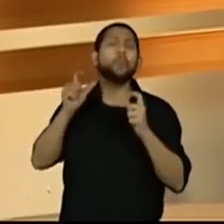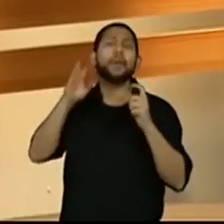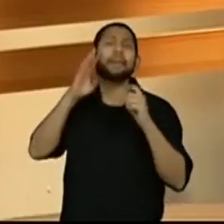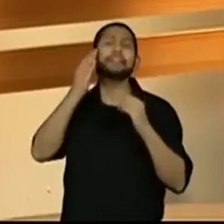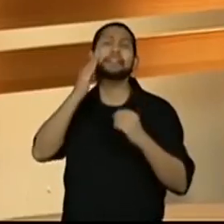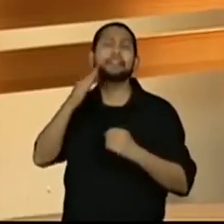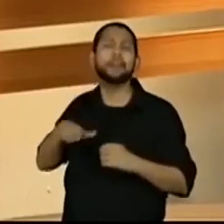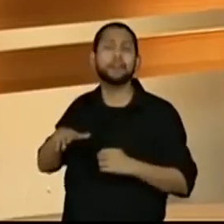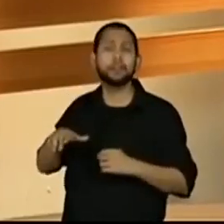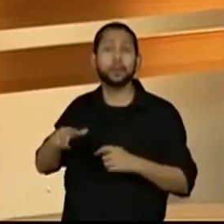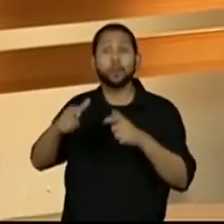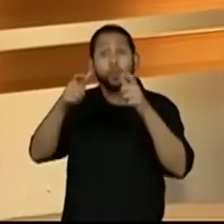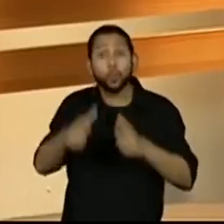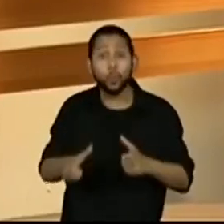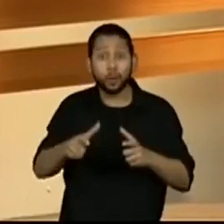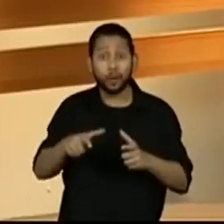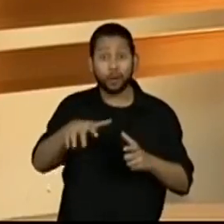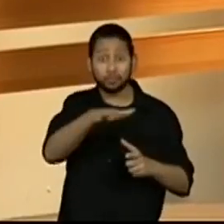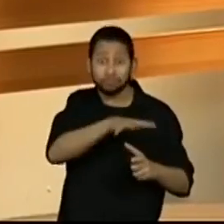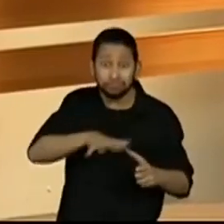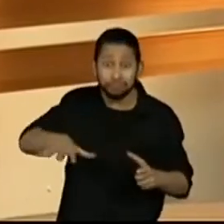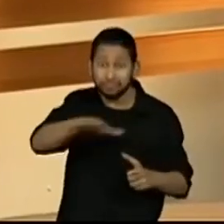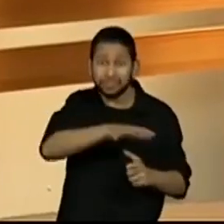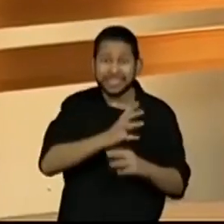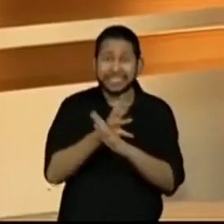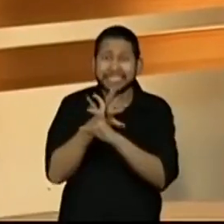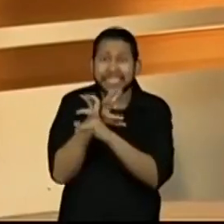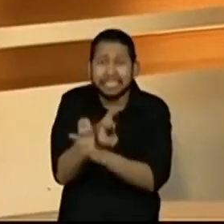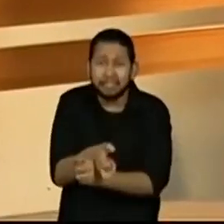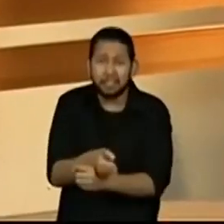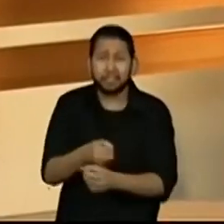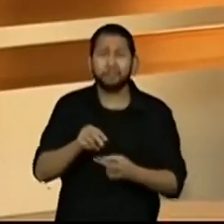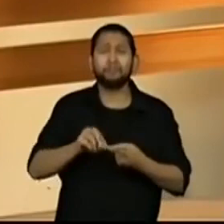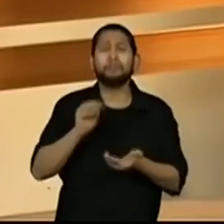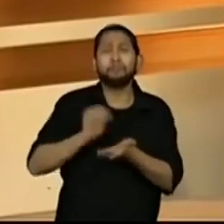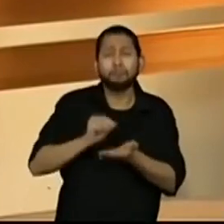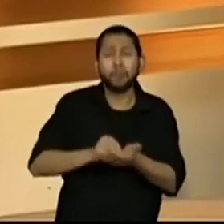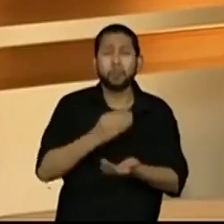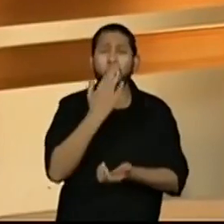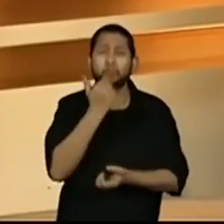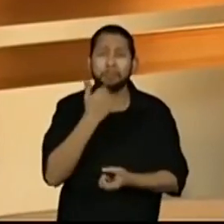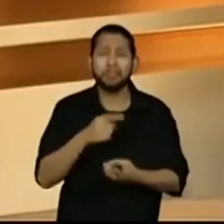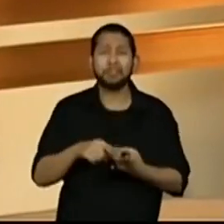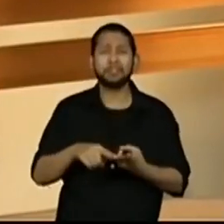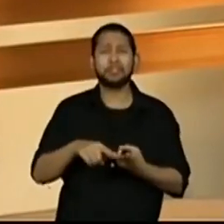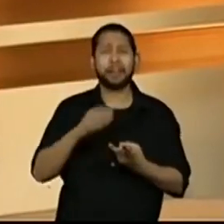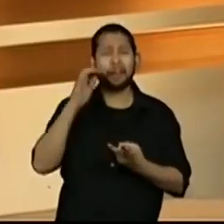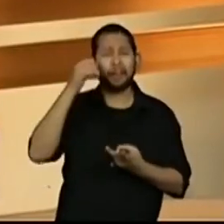alimento, e uma crítica política social bastante grande.